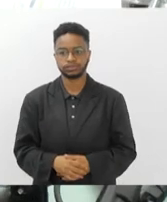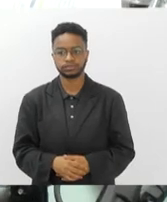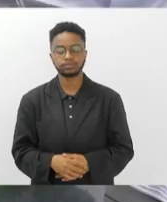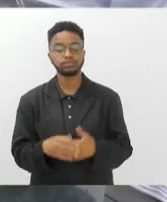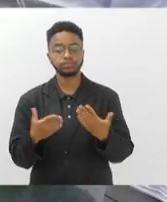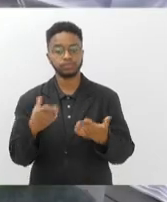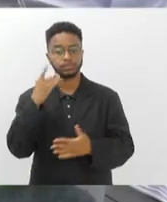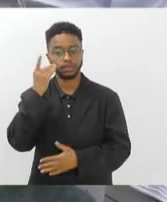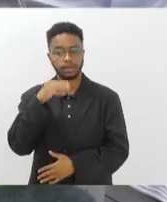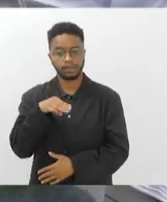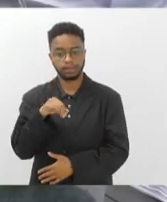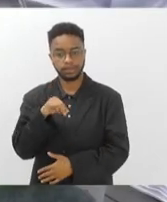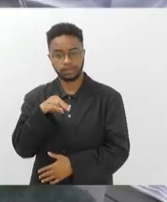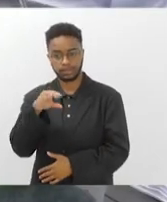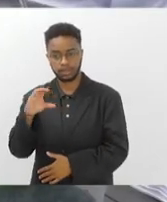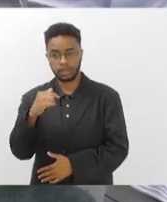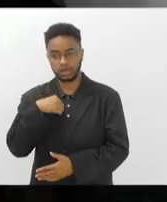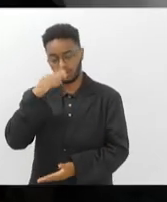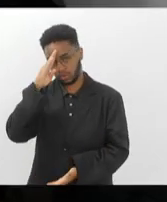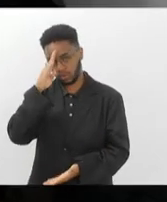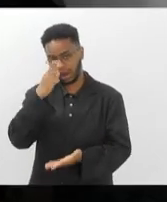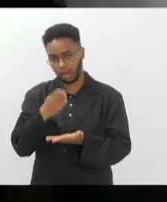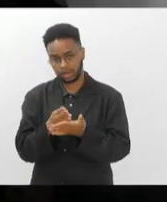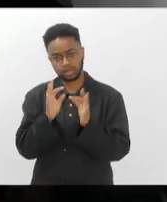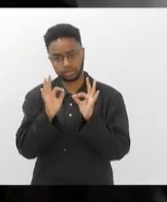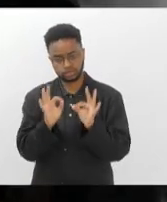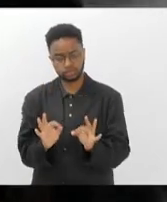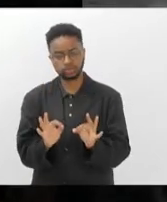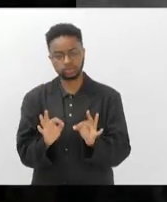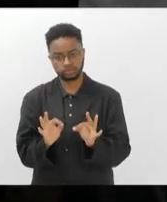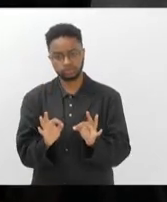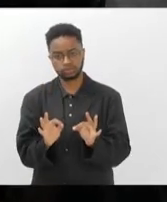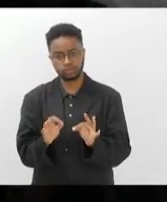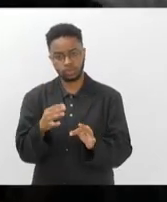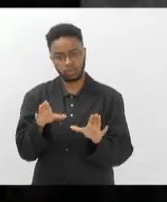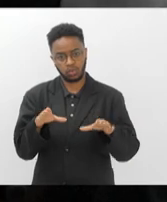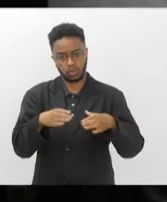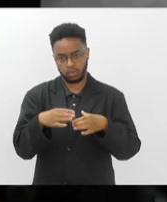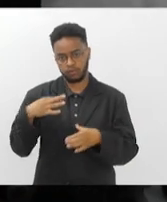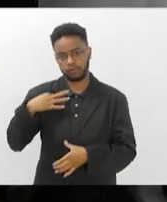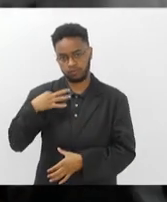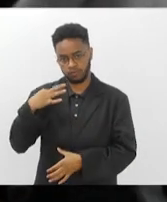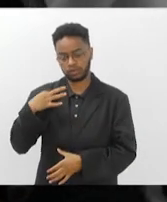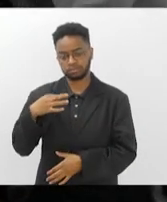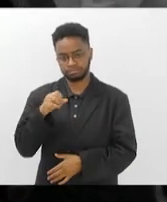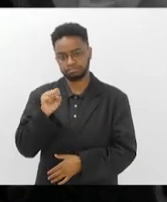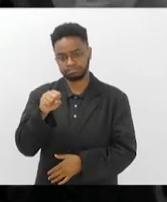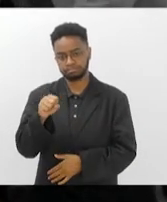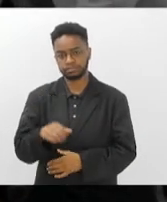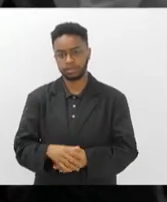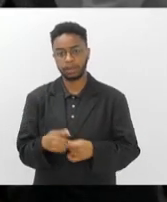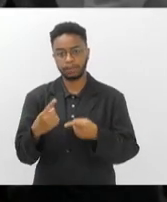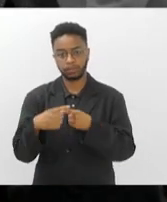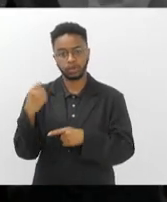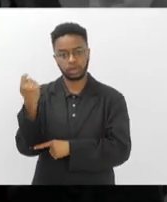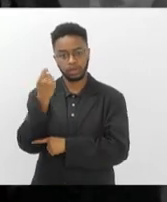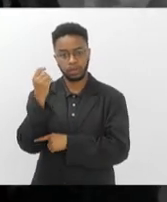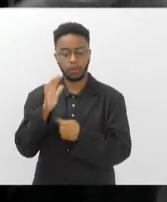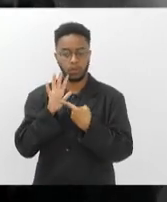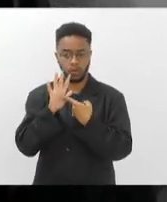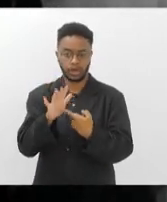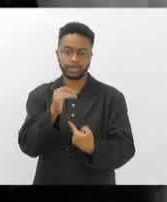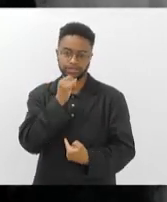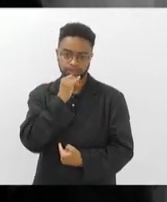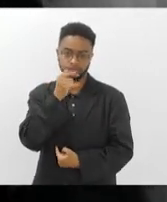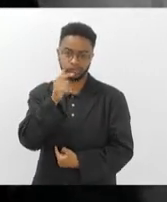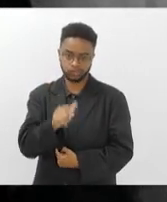Mink. Eu acredito profundamente no voluntariado. O Rio Grande do Sul deu um exemplo, mais